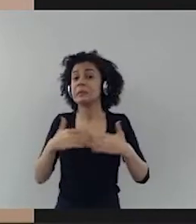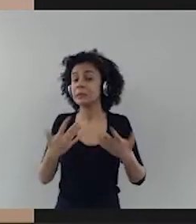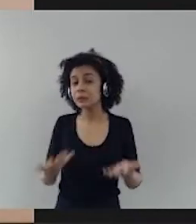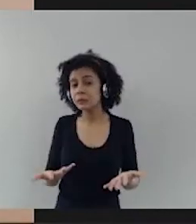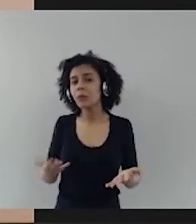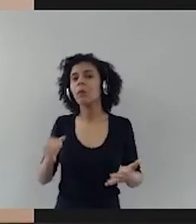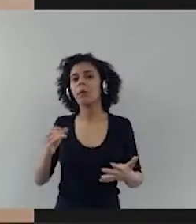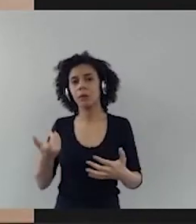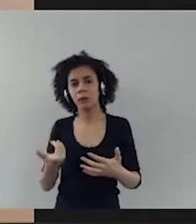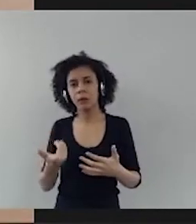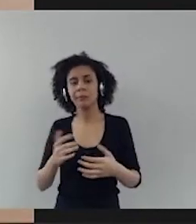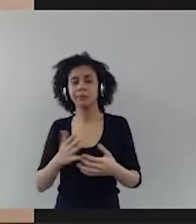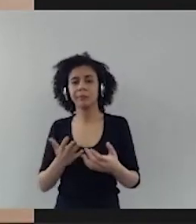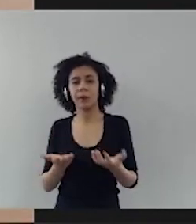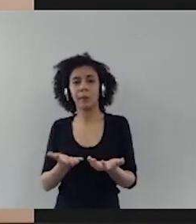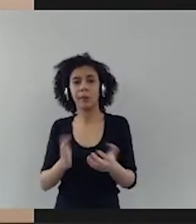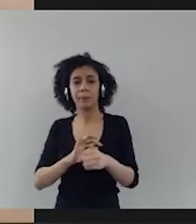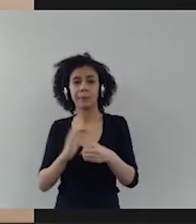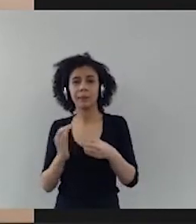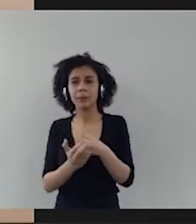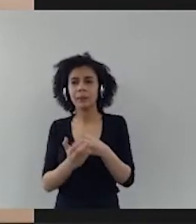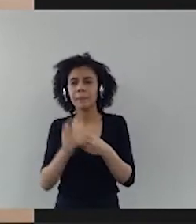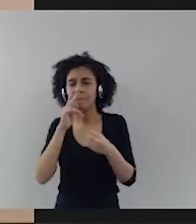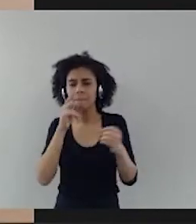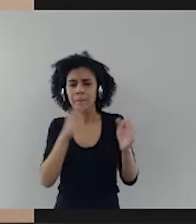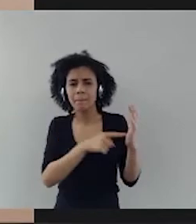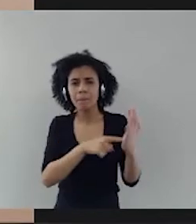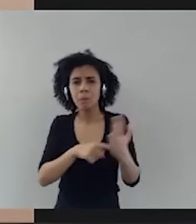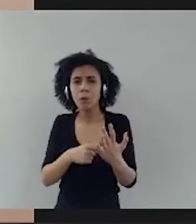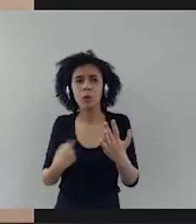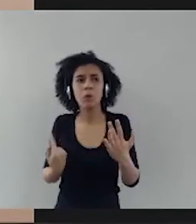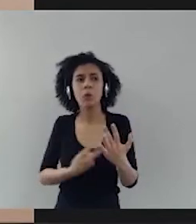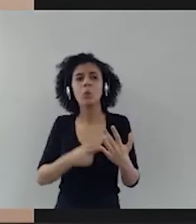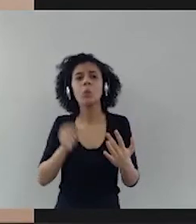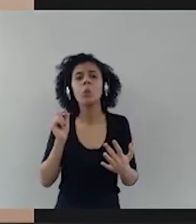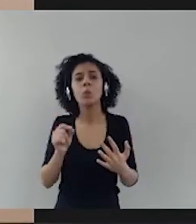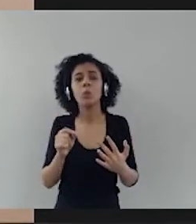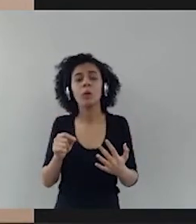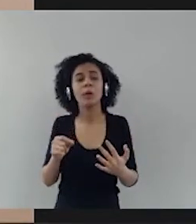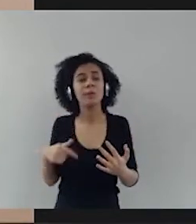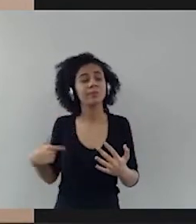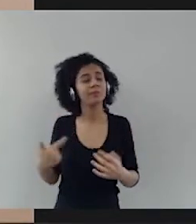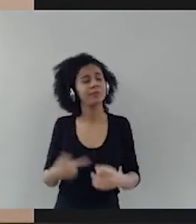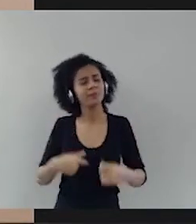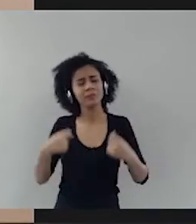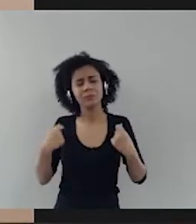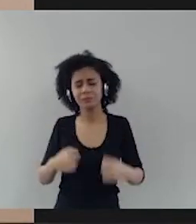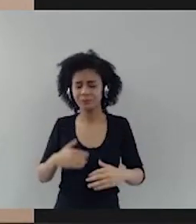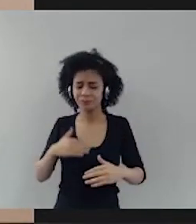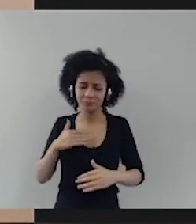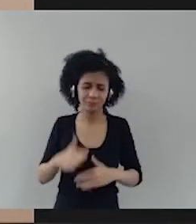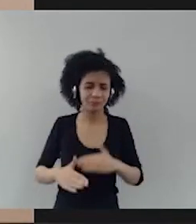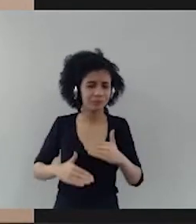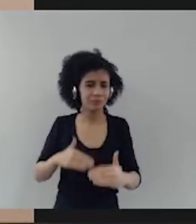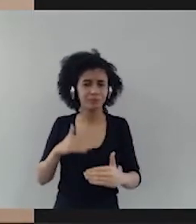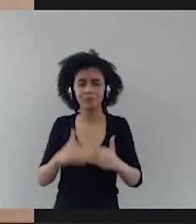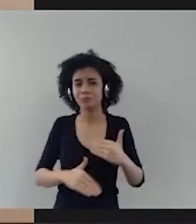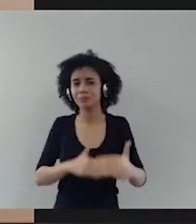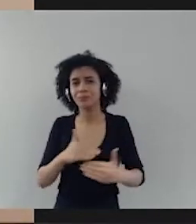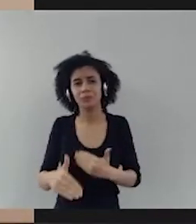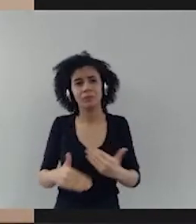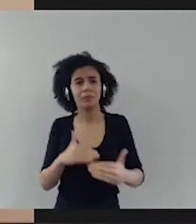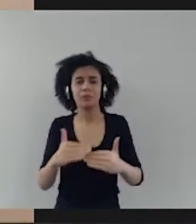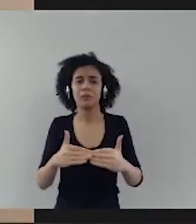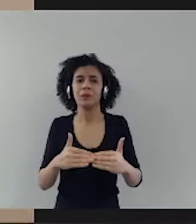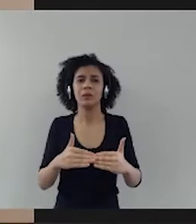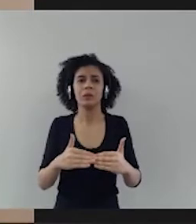para a gente e ela mostra, né, e eu acho que ela traz esse refletor, de que nós precisamos avançar tremendamente em